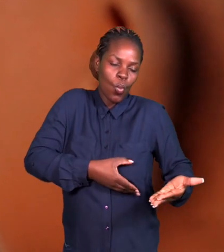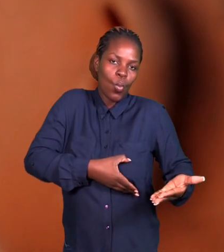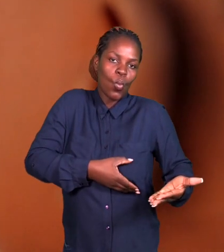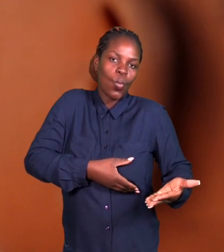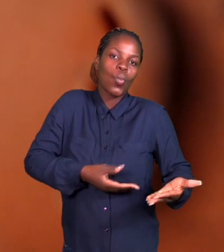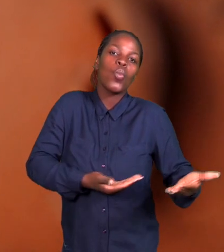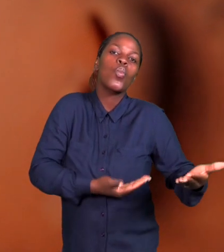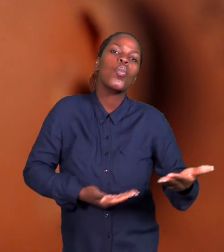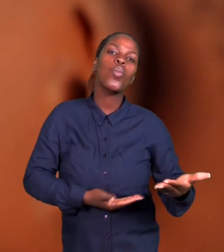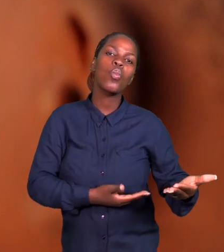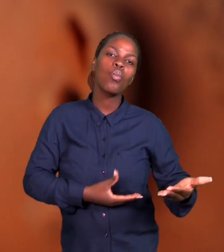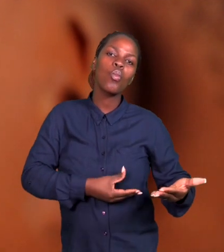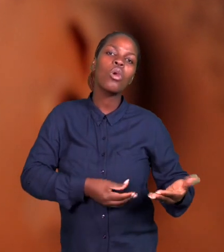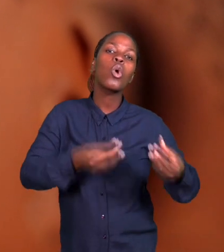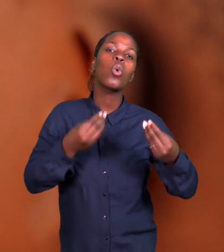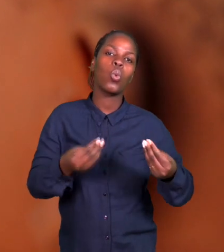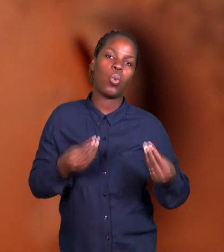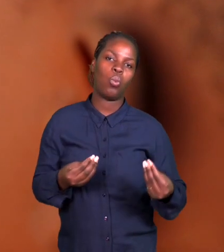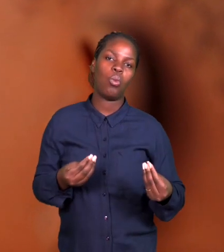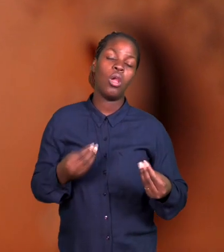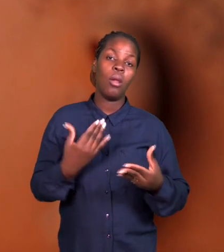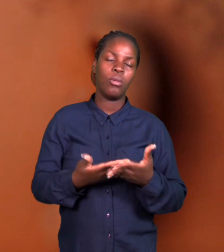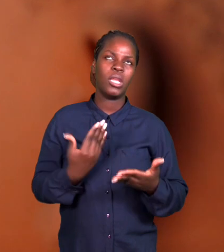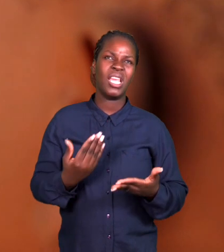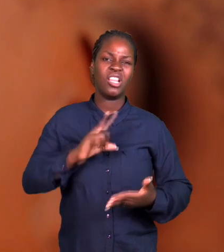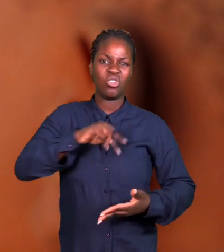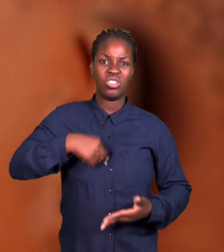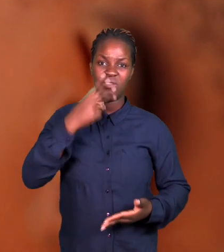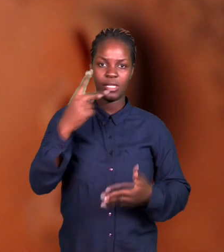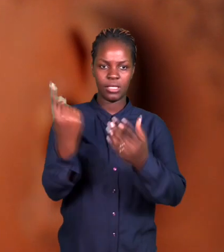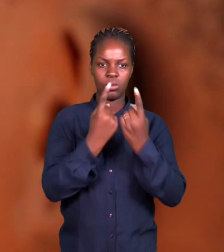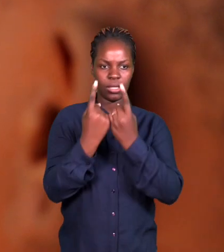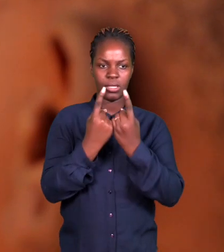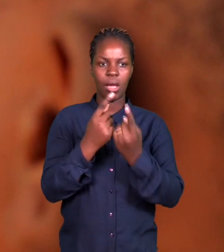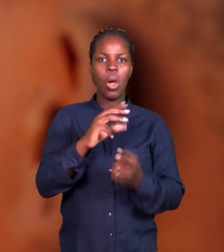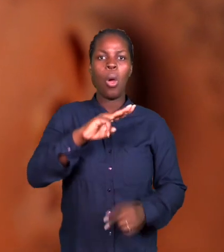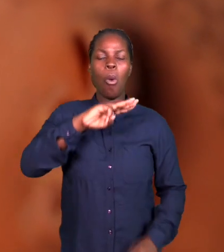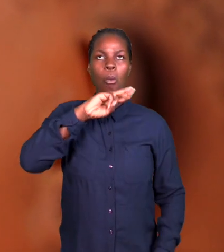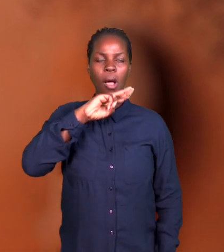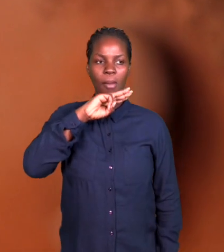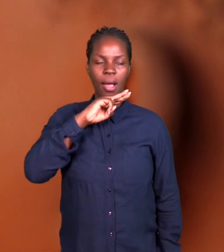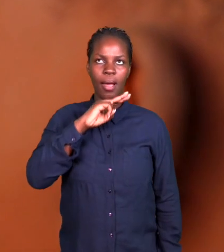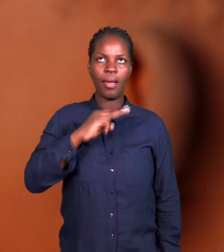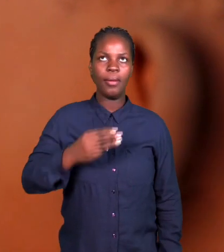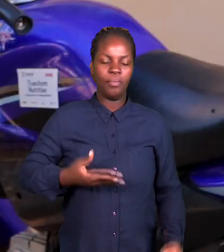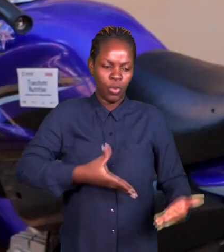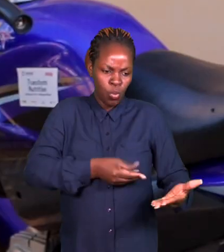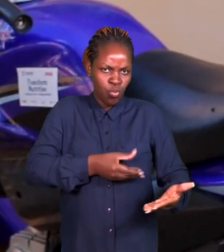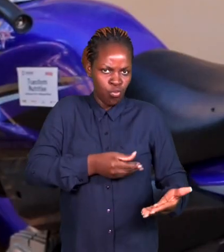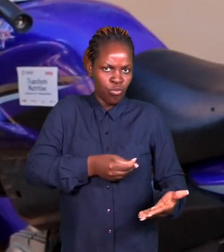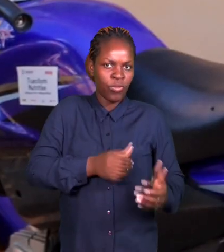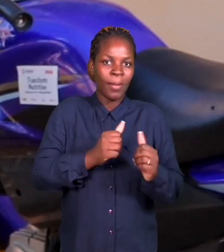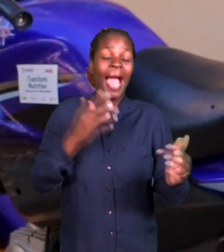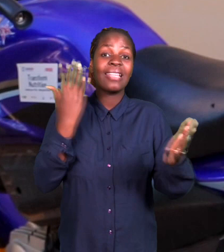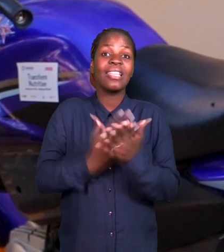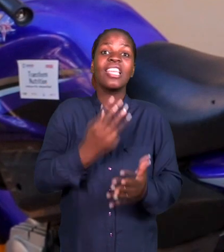das mães como amamentar. Em algum momento nós tivemos situações que a mãe amamentava a